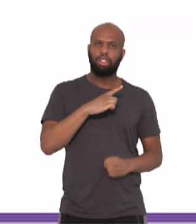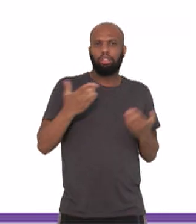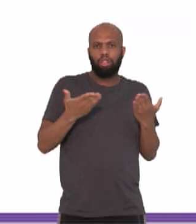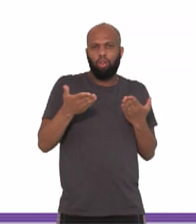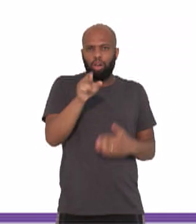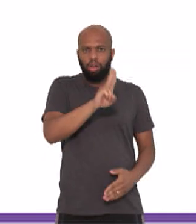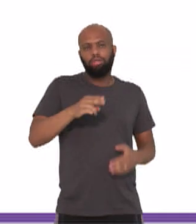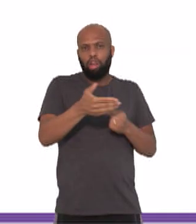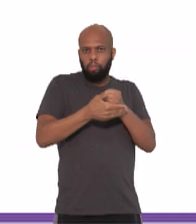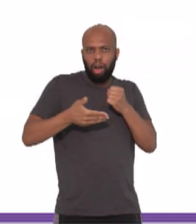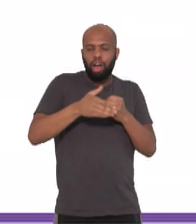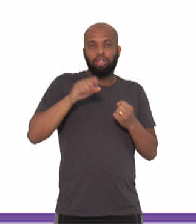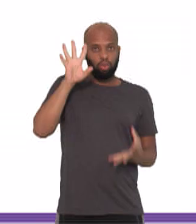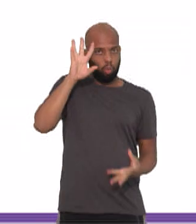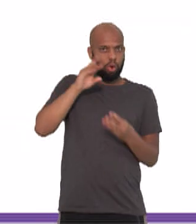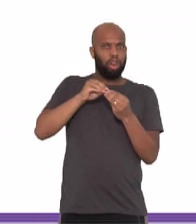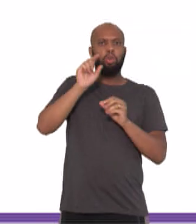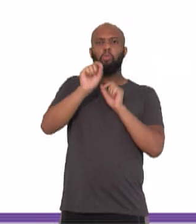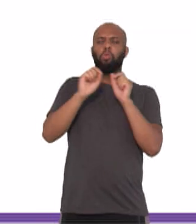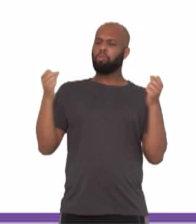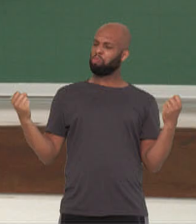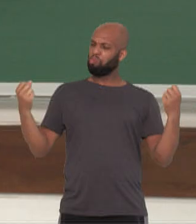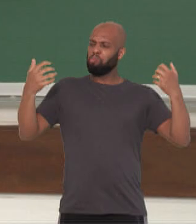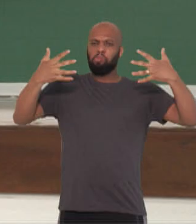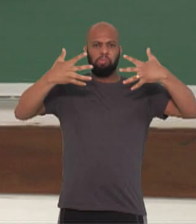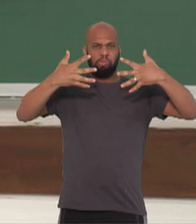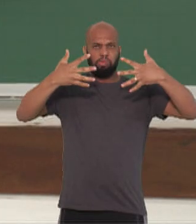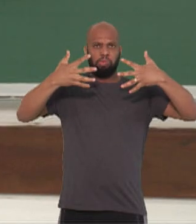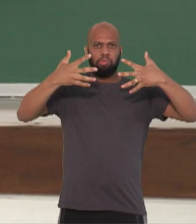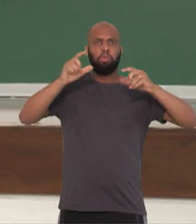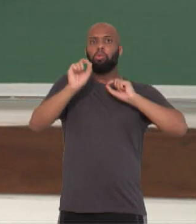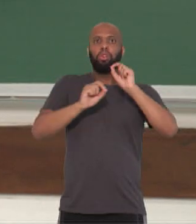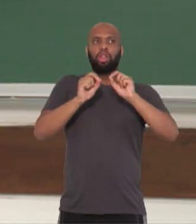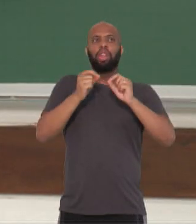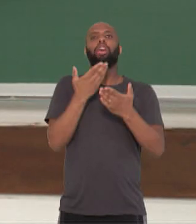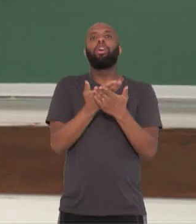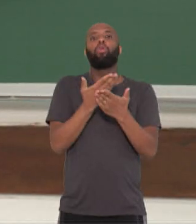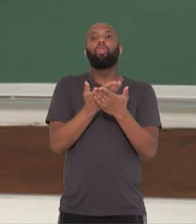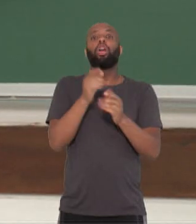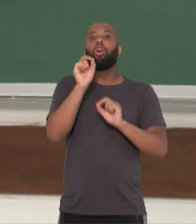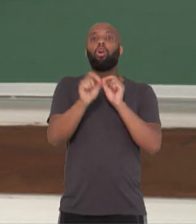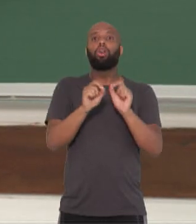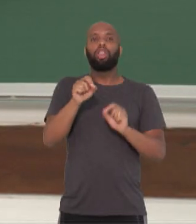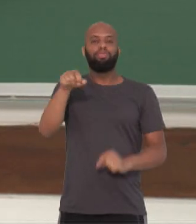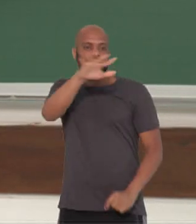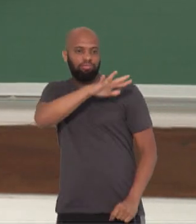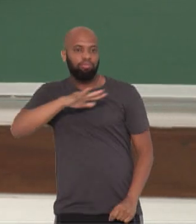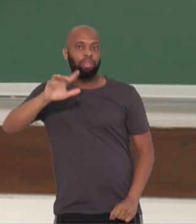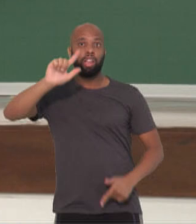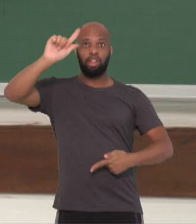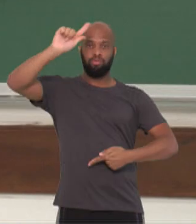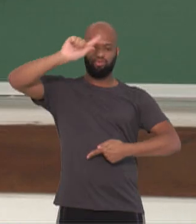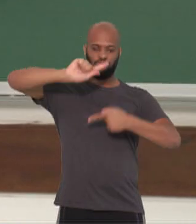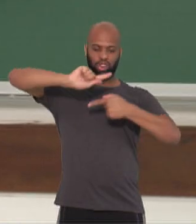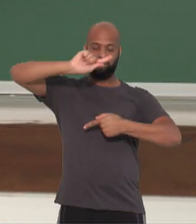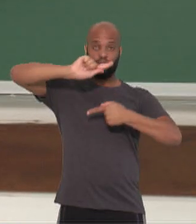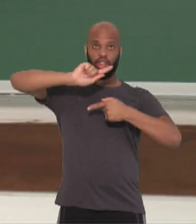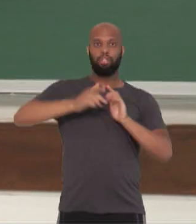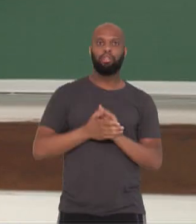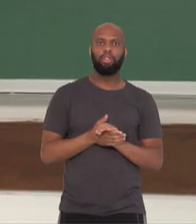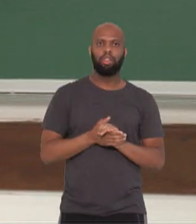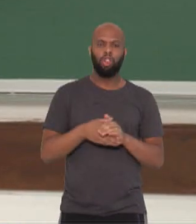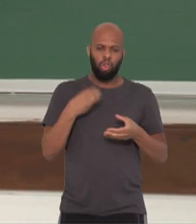base, para a gente entender o que é o campo elétrico, a gente transporta um pouquinho lá para o campo gravitacional. O campo gravitacional, como